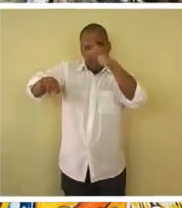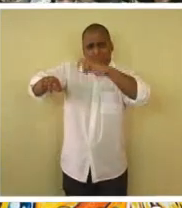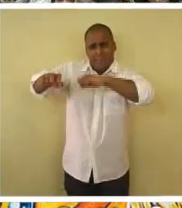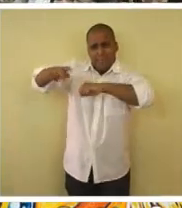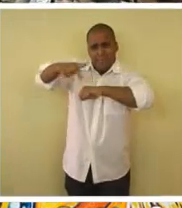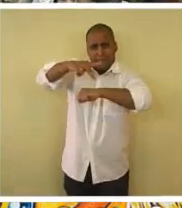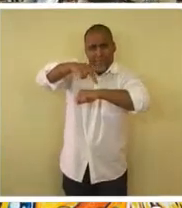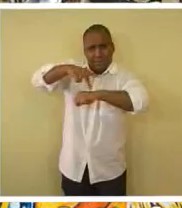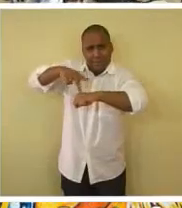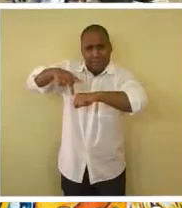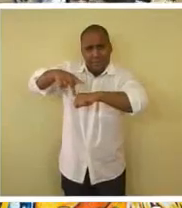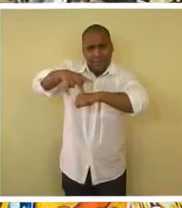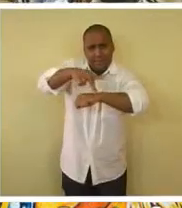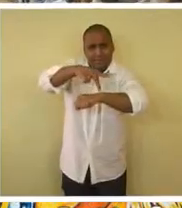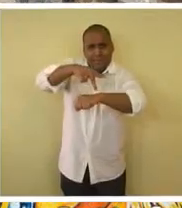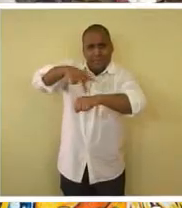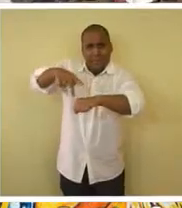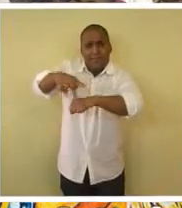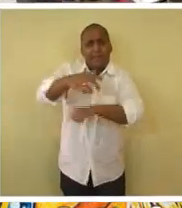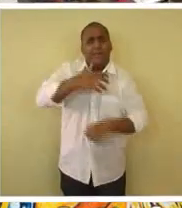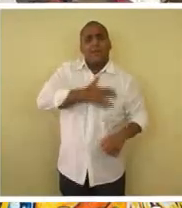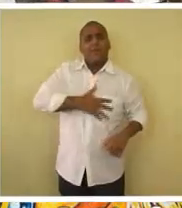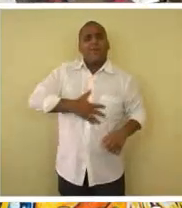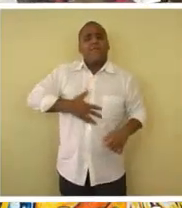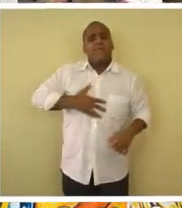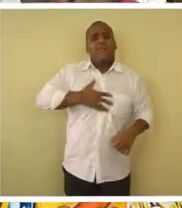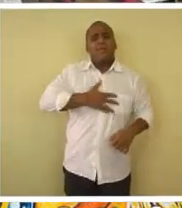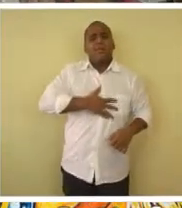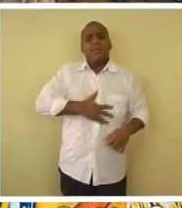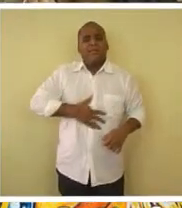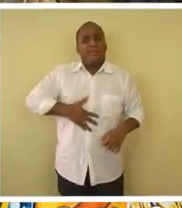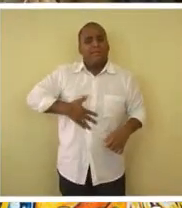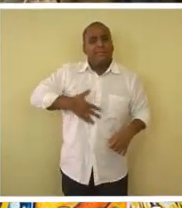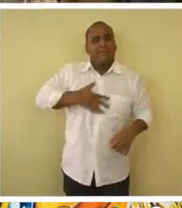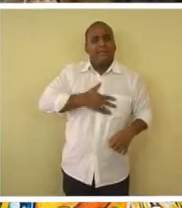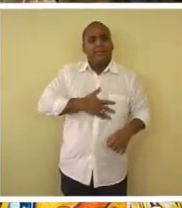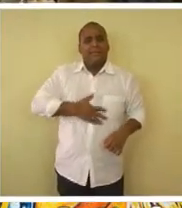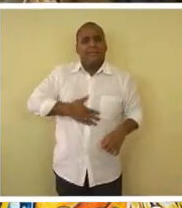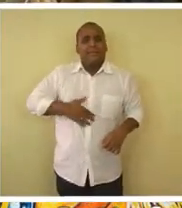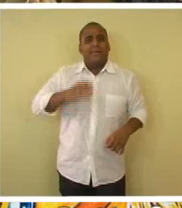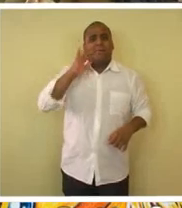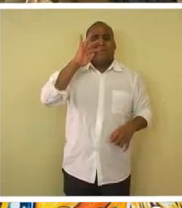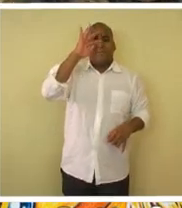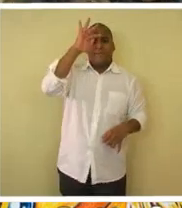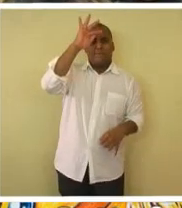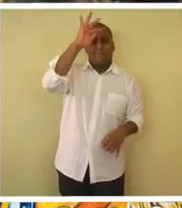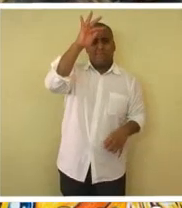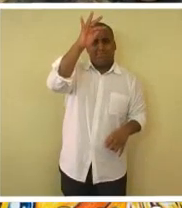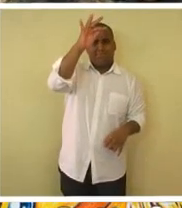Eu sou feliz Meu destino é algo mais